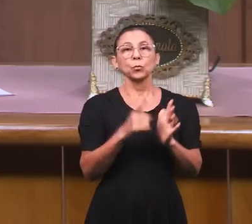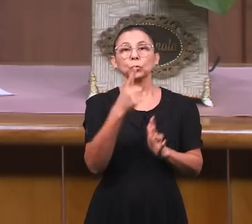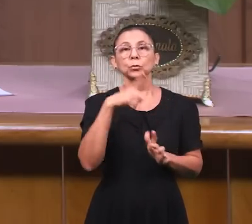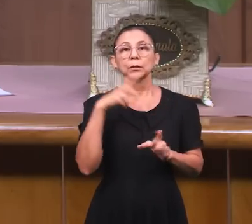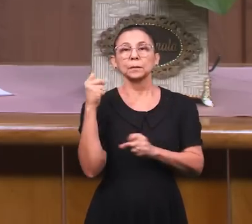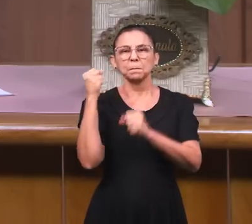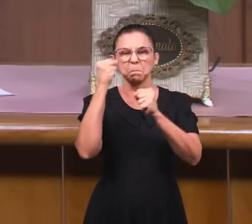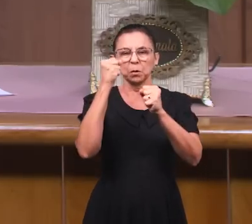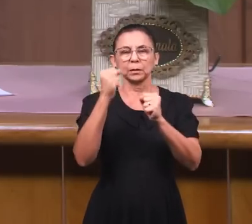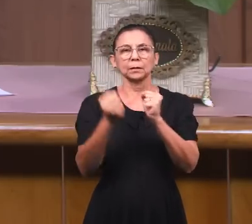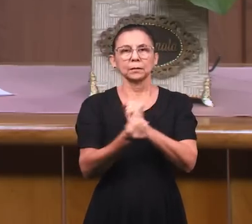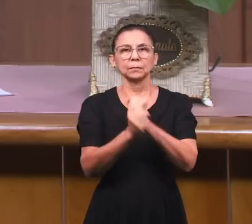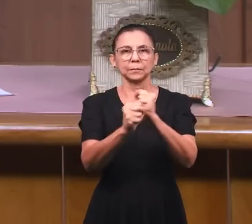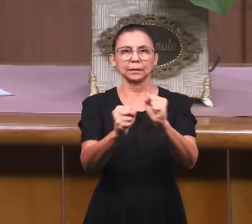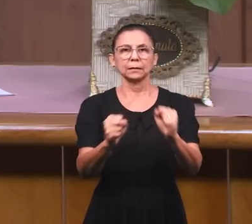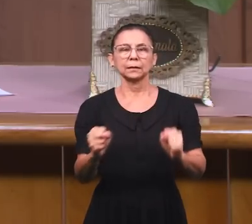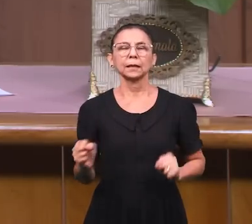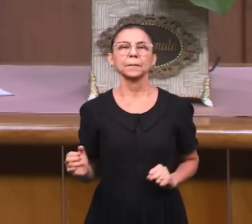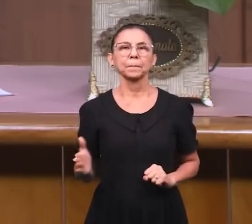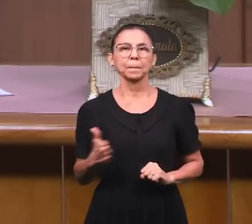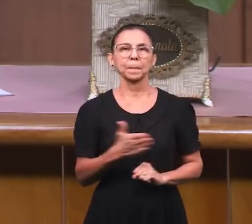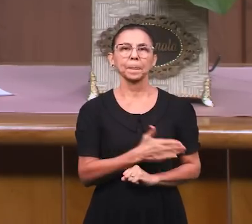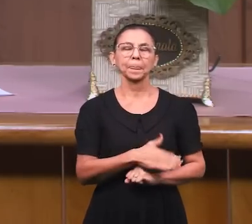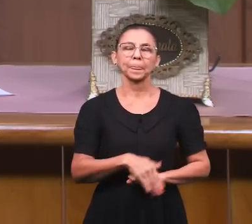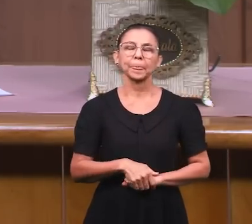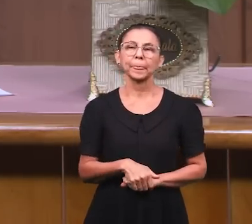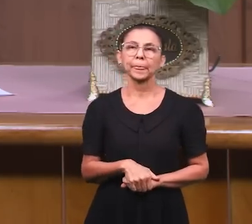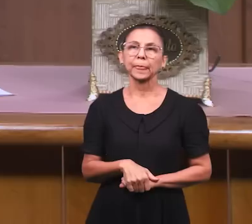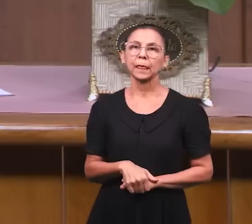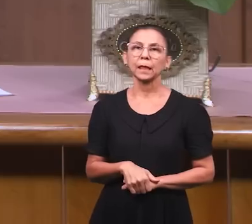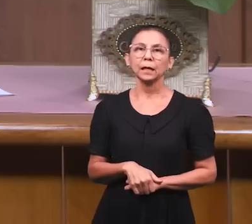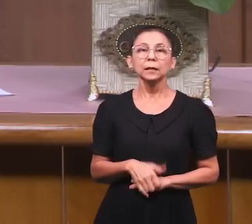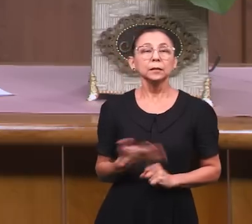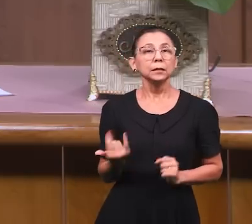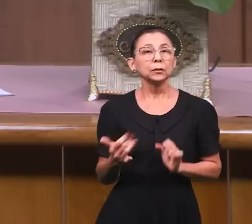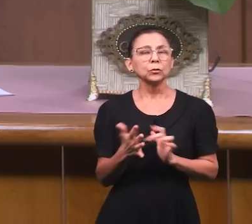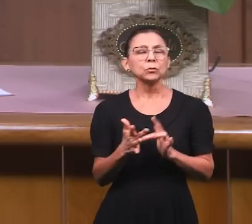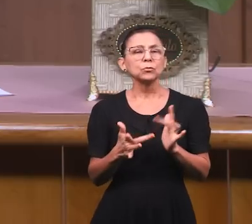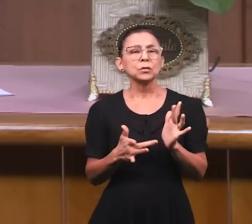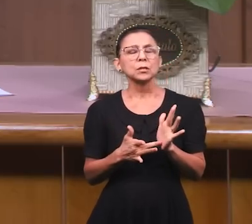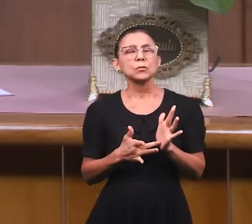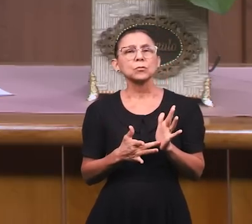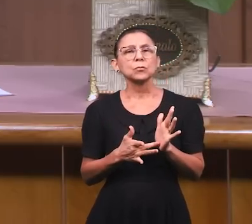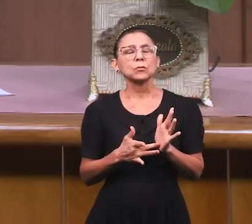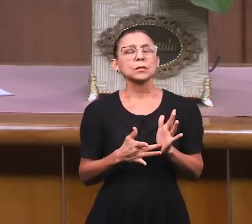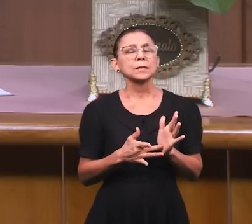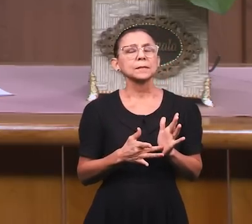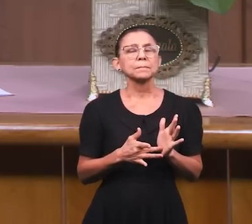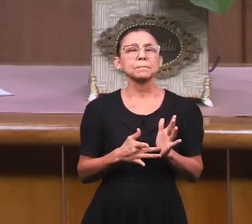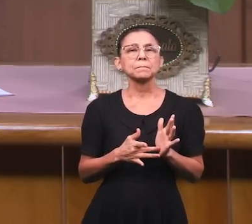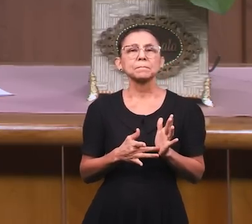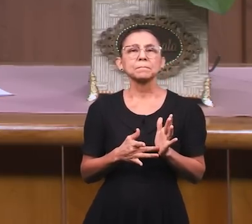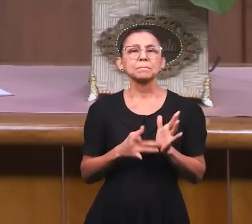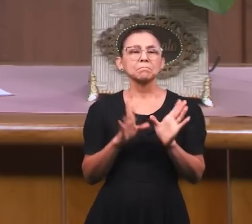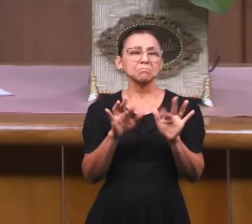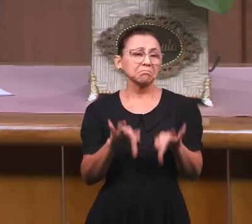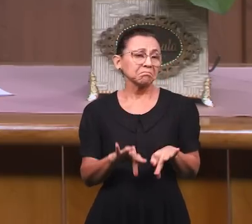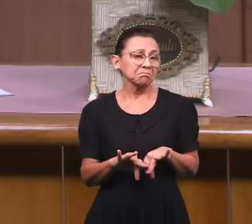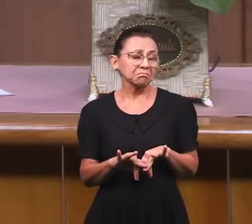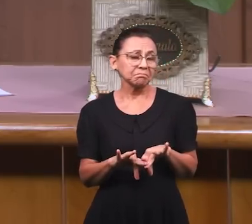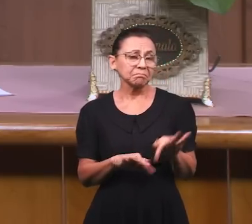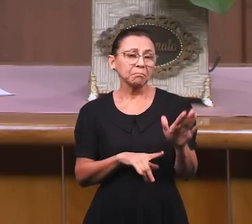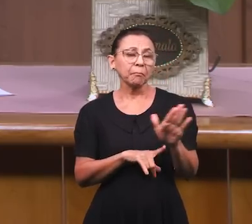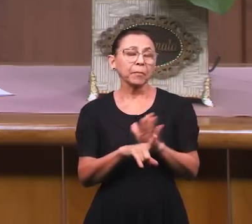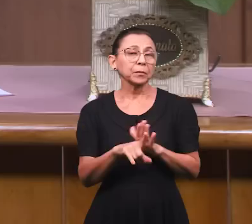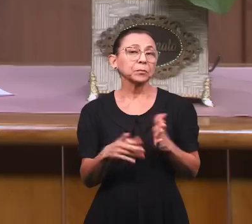quando Jesus encerra ali aquela pergunta, nós podemos entender uma coisa. Quem era o próximo para